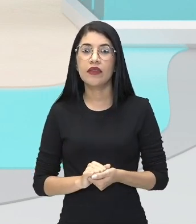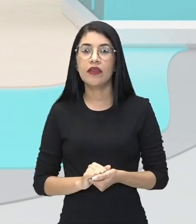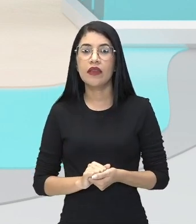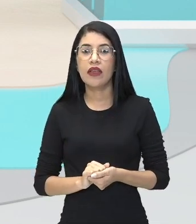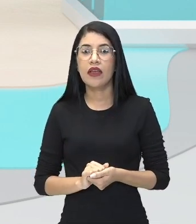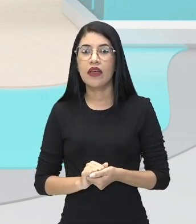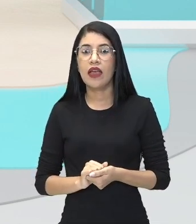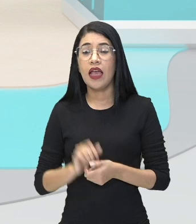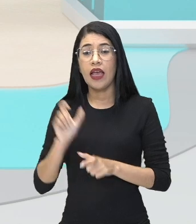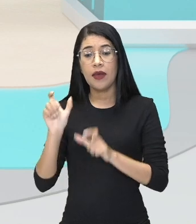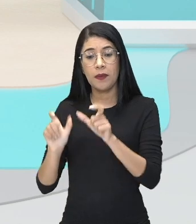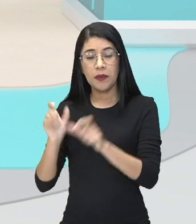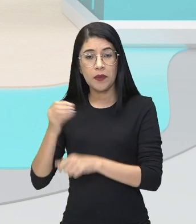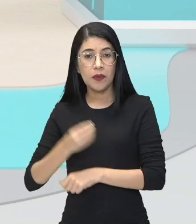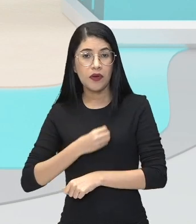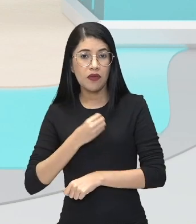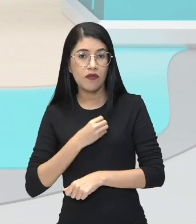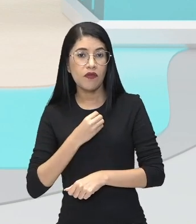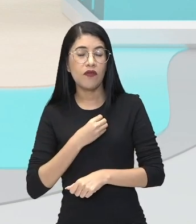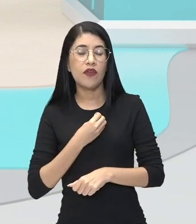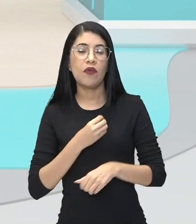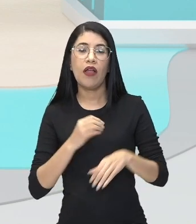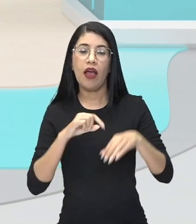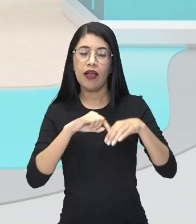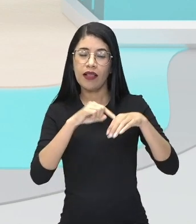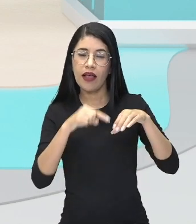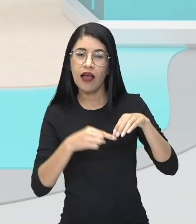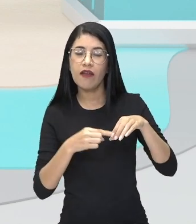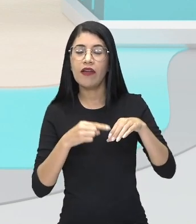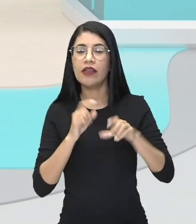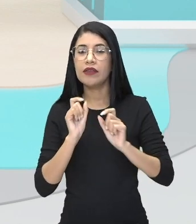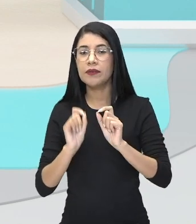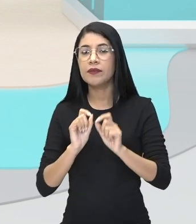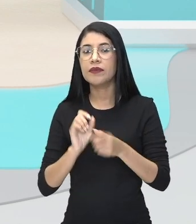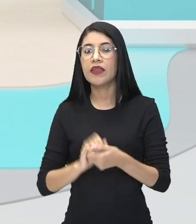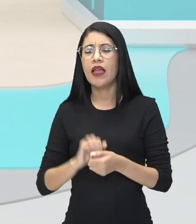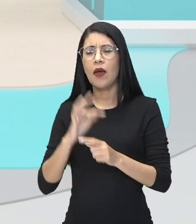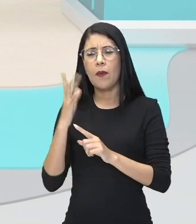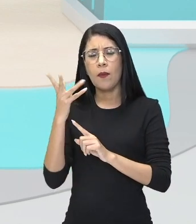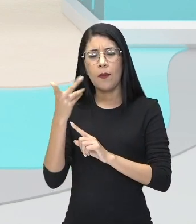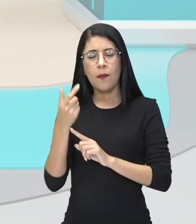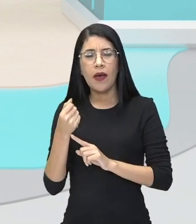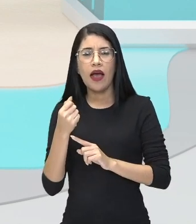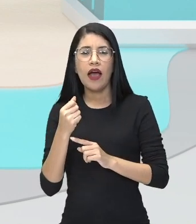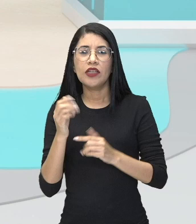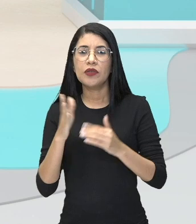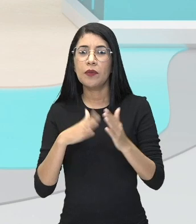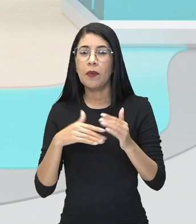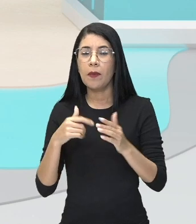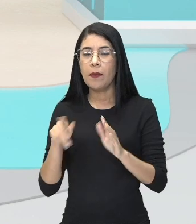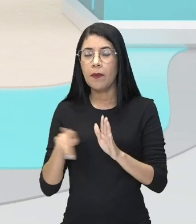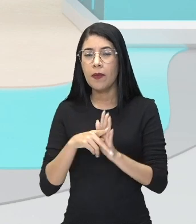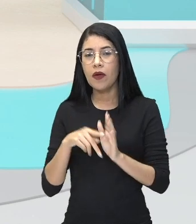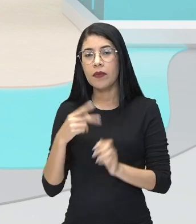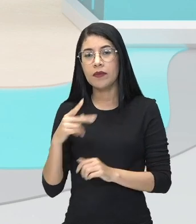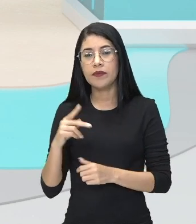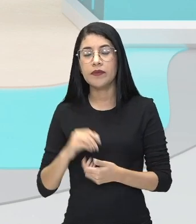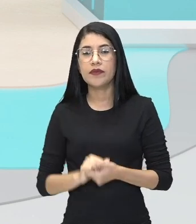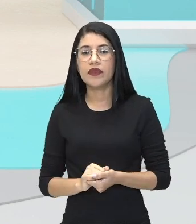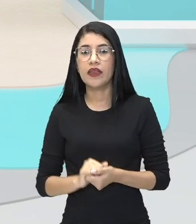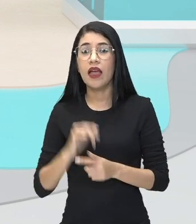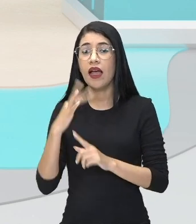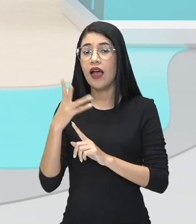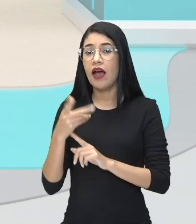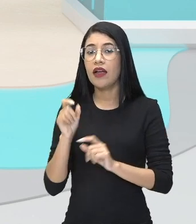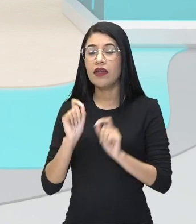homem, denominado homem da pré-história. E ele fazia o quê? A sua arte rupestre. Nós podemos considerar como